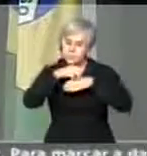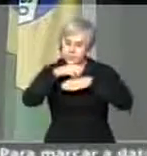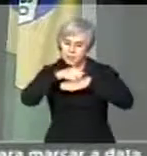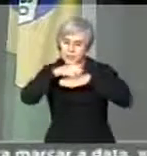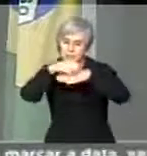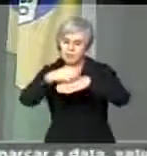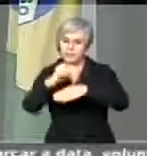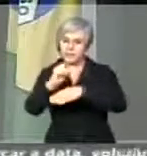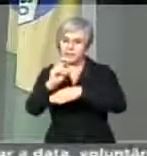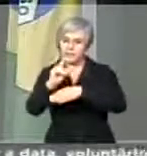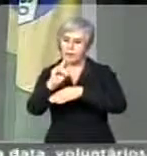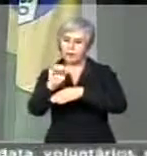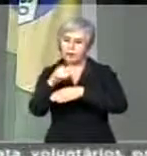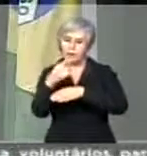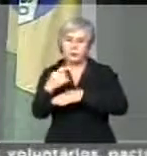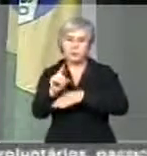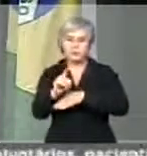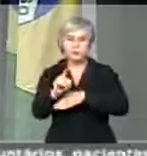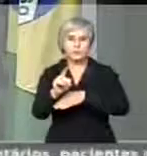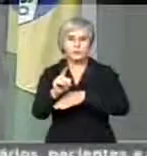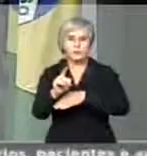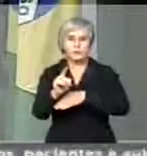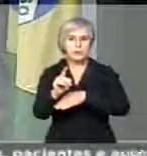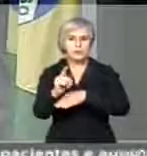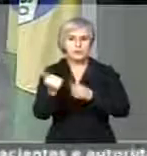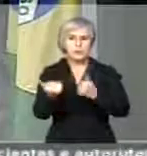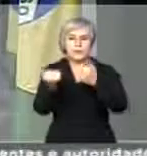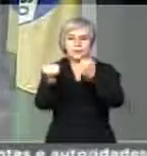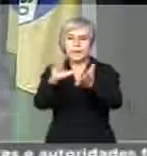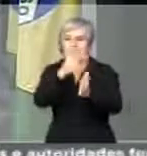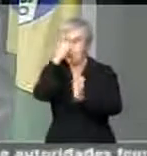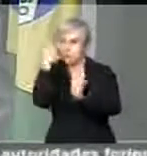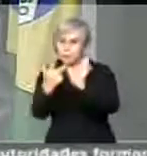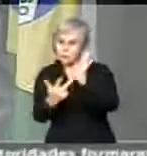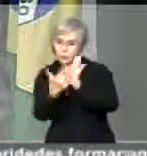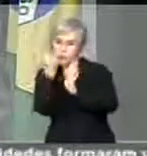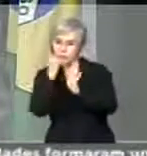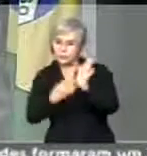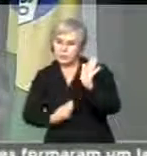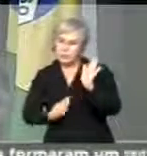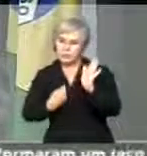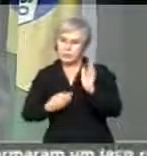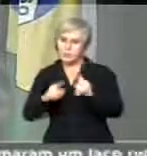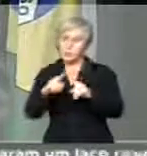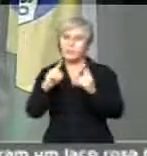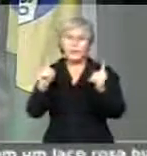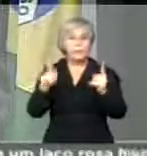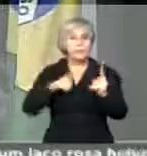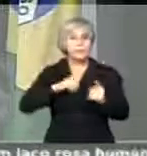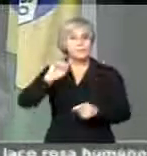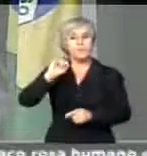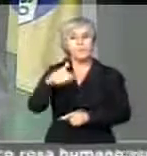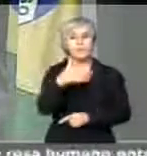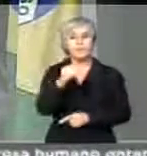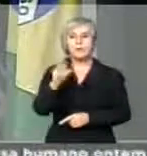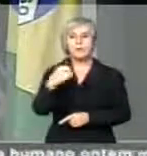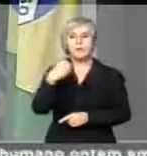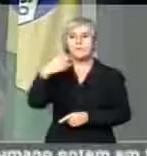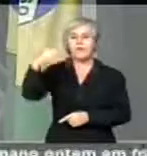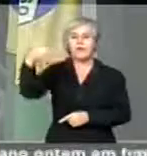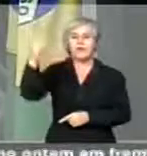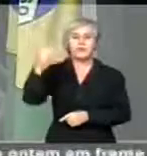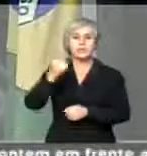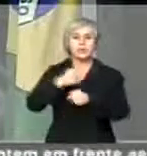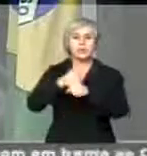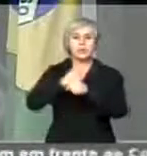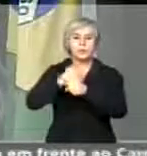os órgãos das pessoas vítimas de acidentes, mas teve 1.100 viagens no ano para transportar